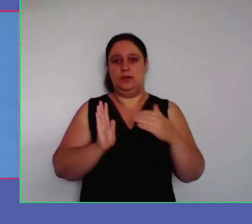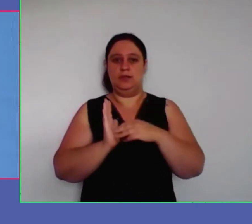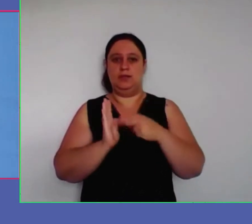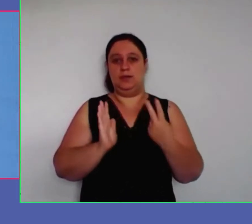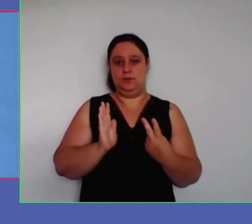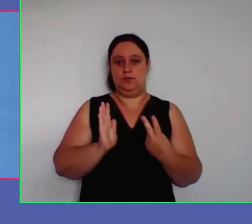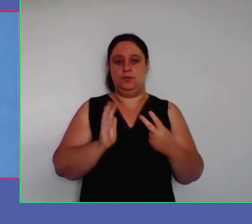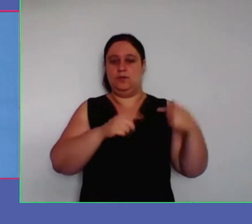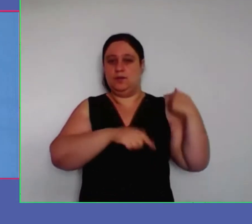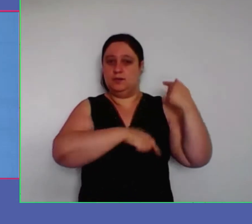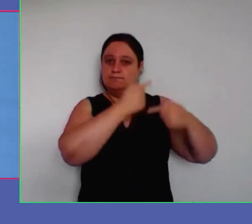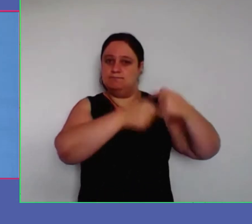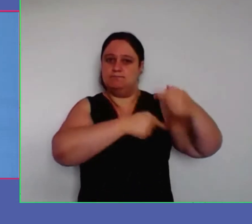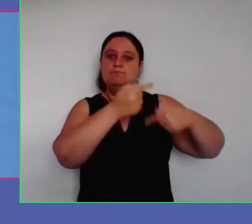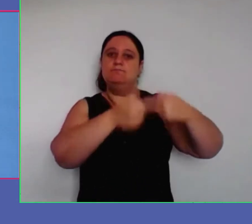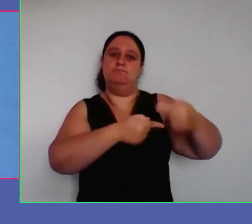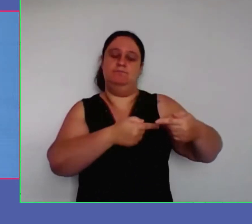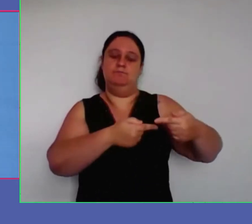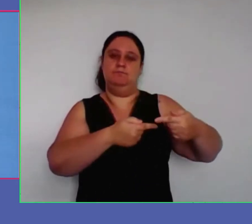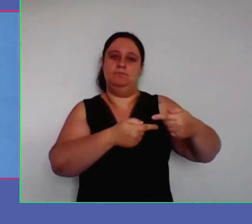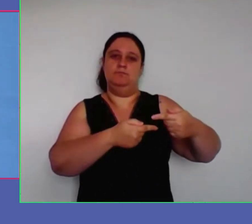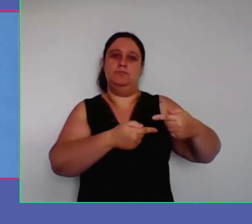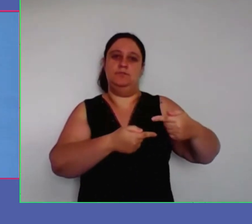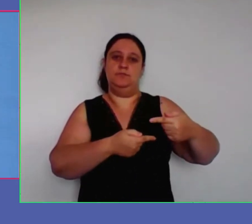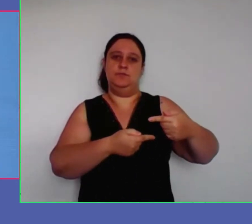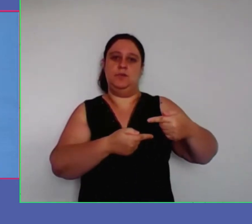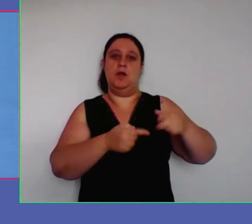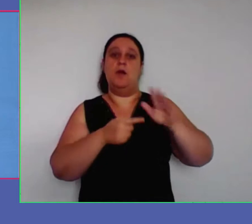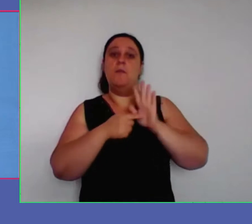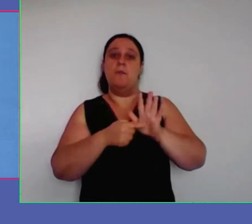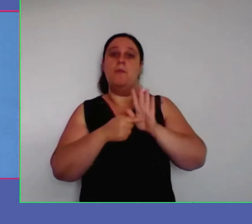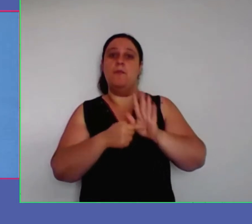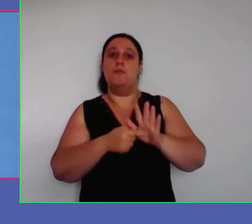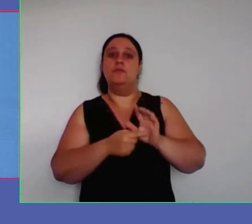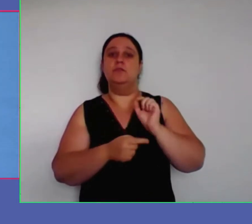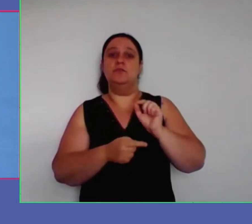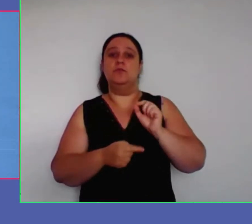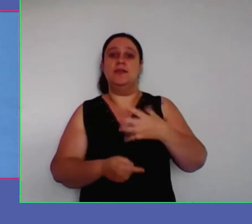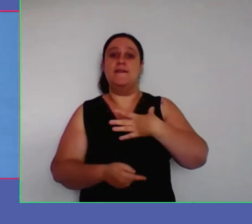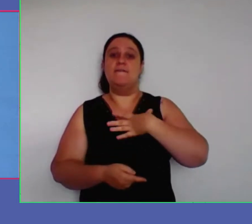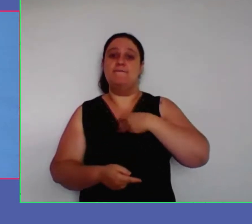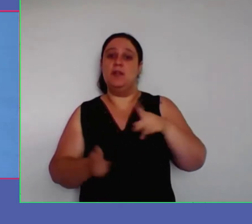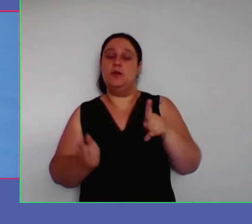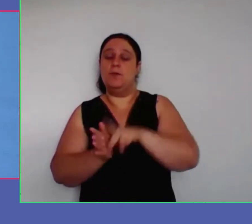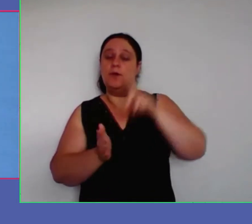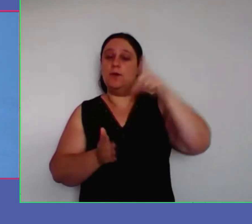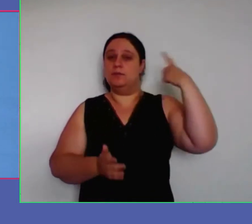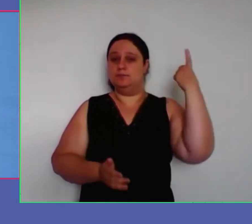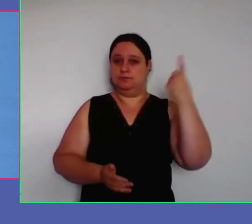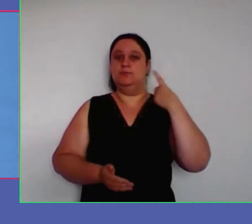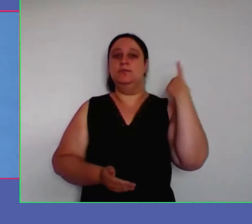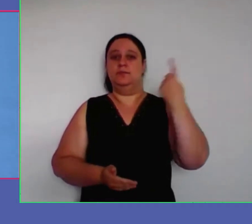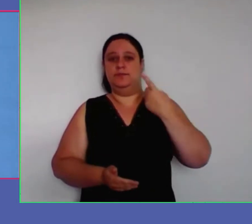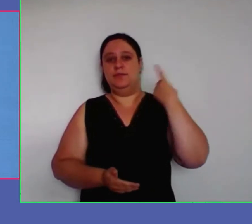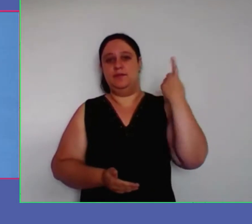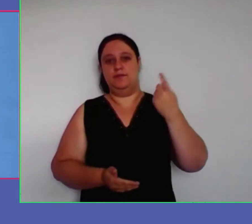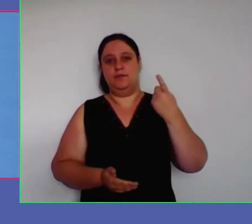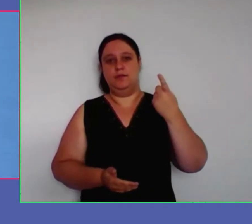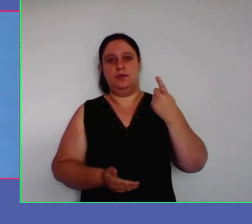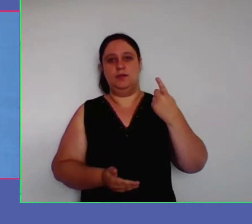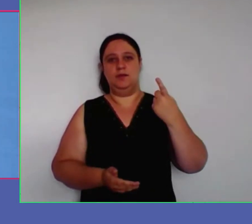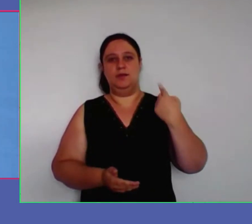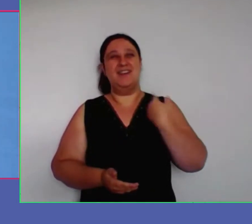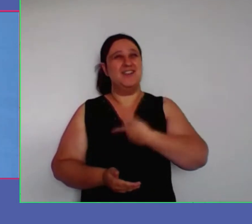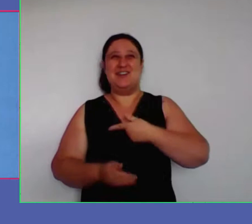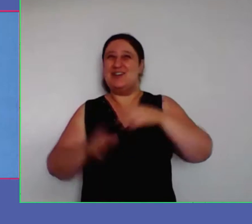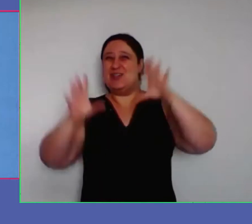genealogia, mostrando que ele vem da descendência de Davi. Os seus detalhes nós não vamos entrar, já